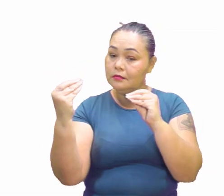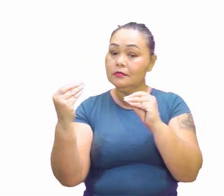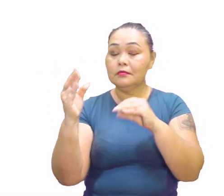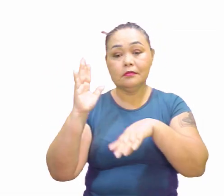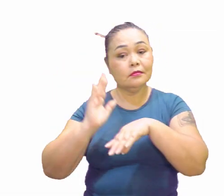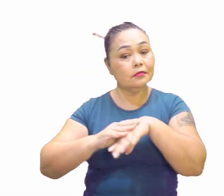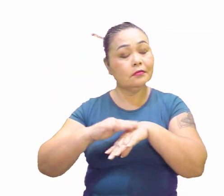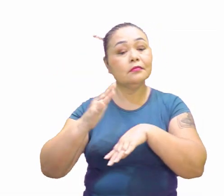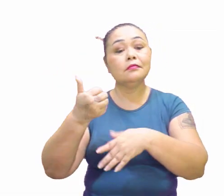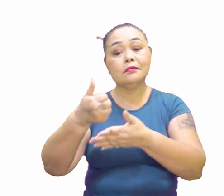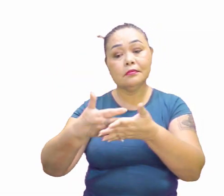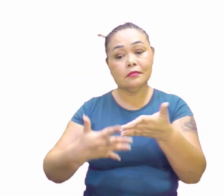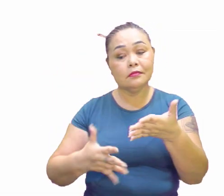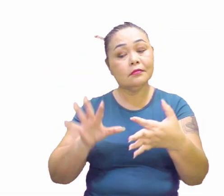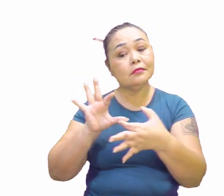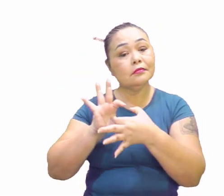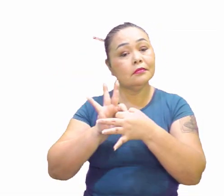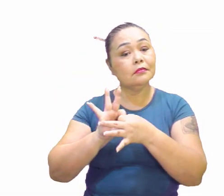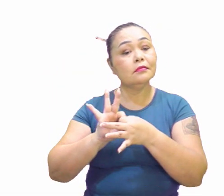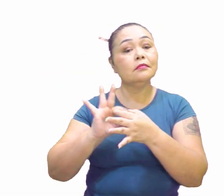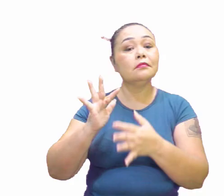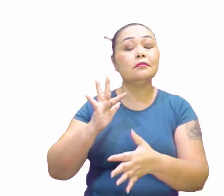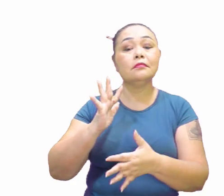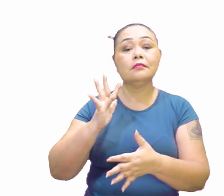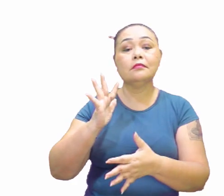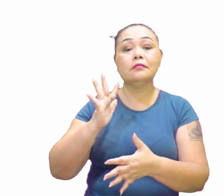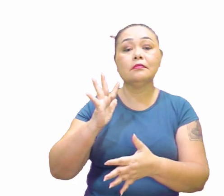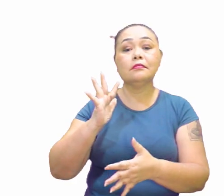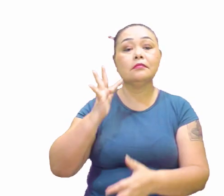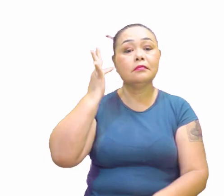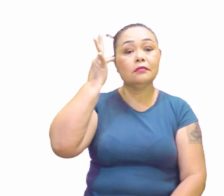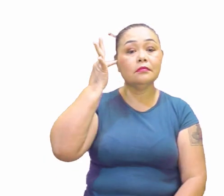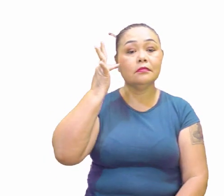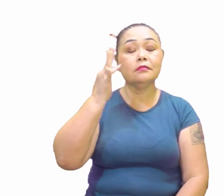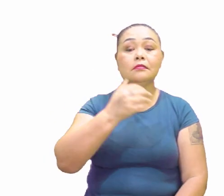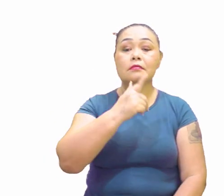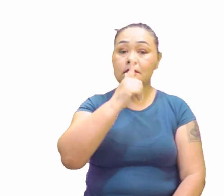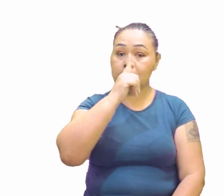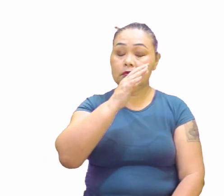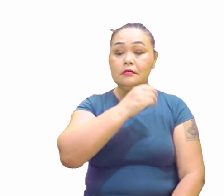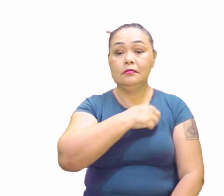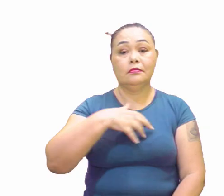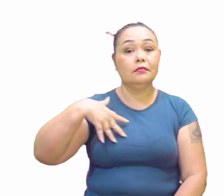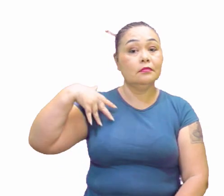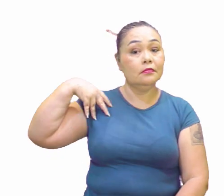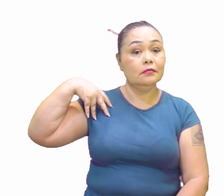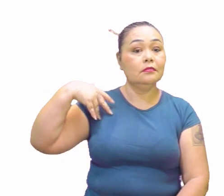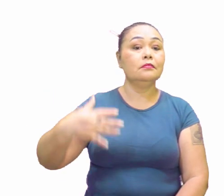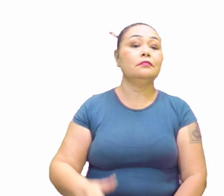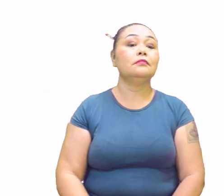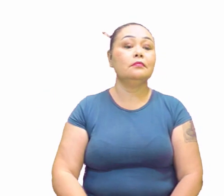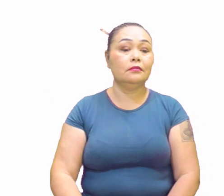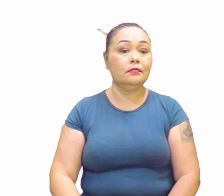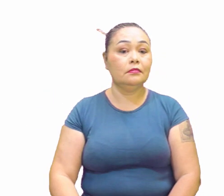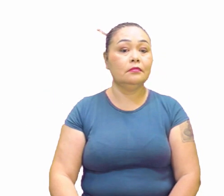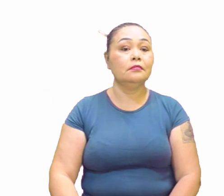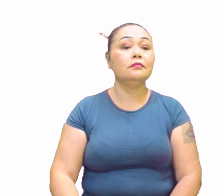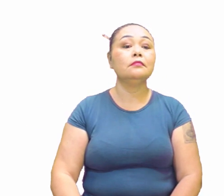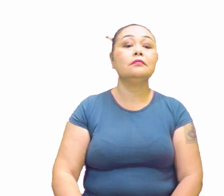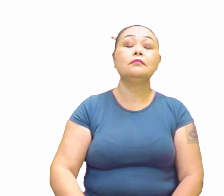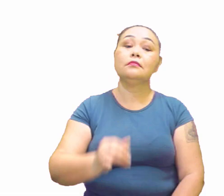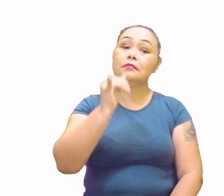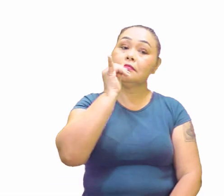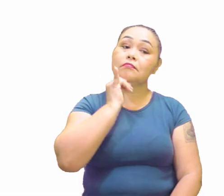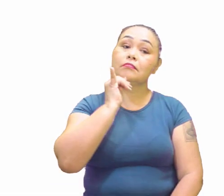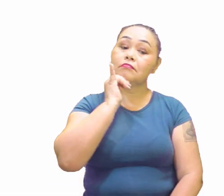explanou mais um pouquinho relacionado à expressão do filósofo grego Platão. O